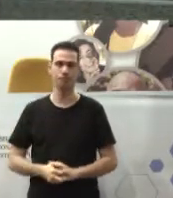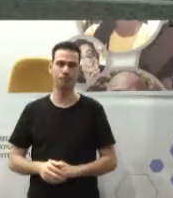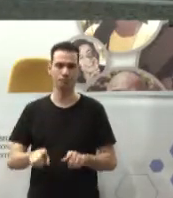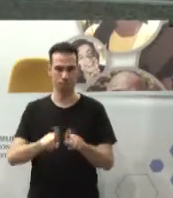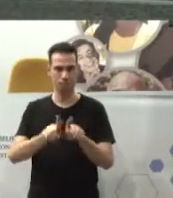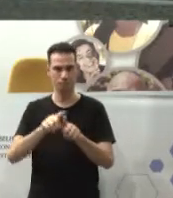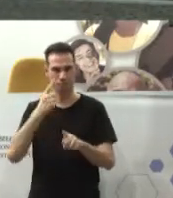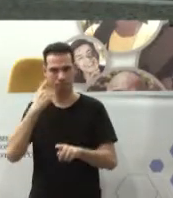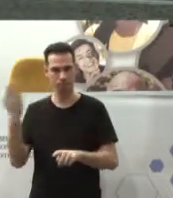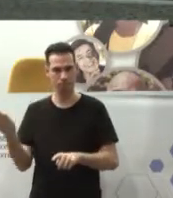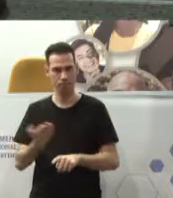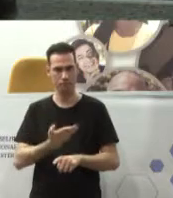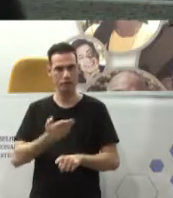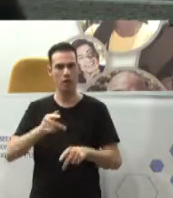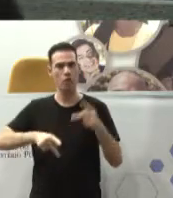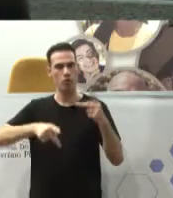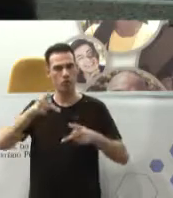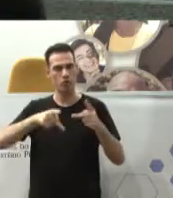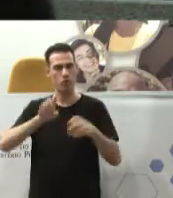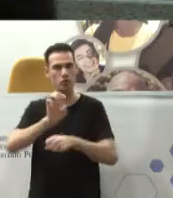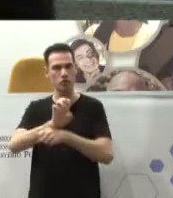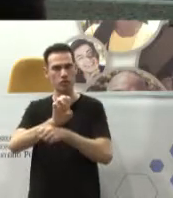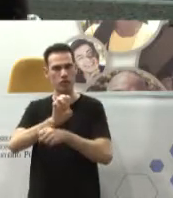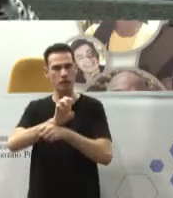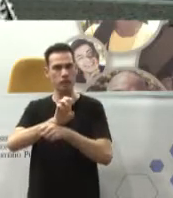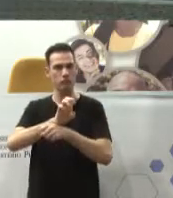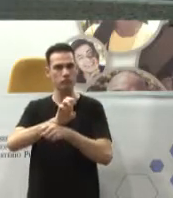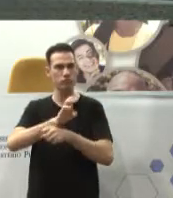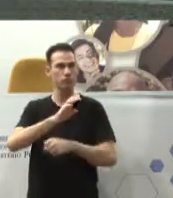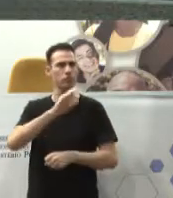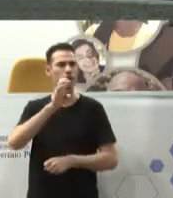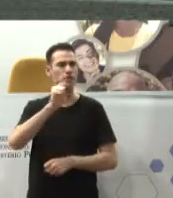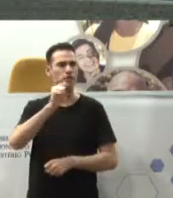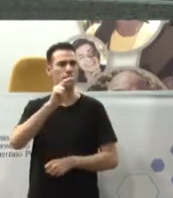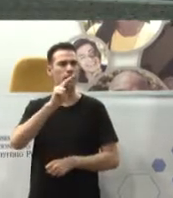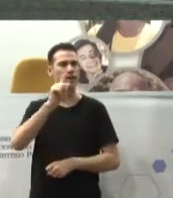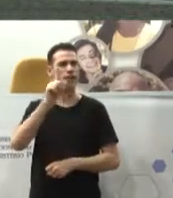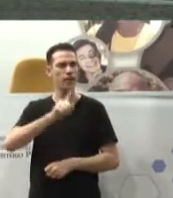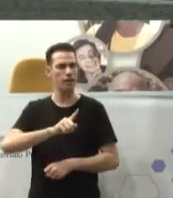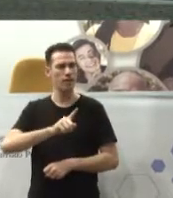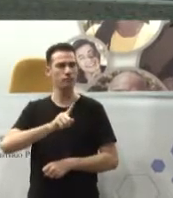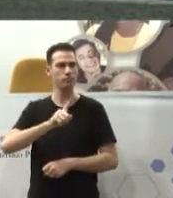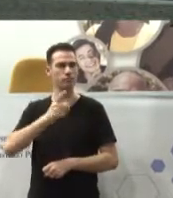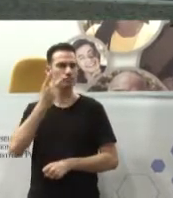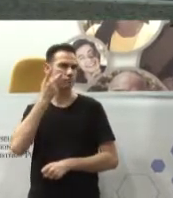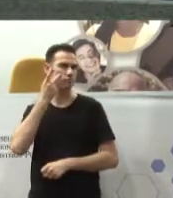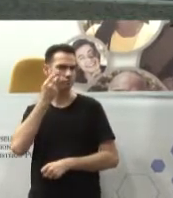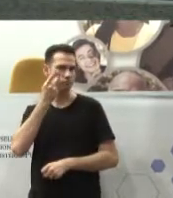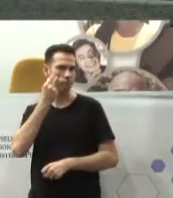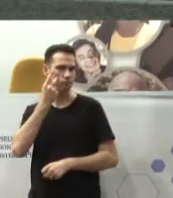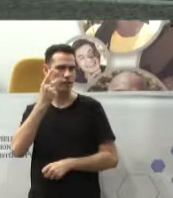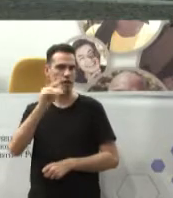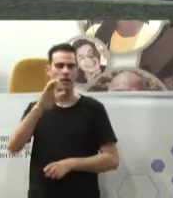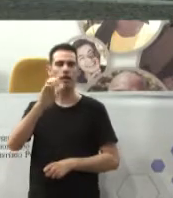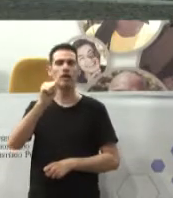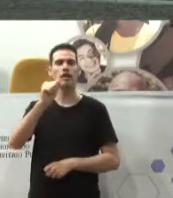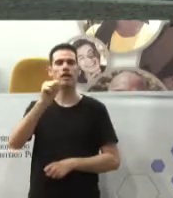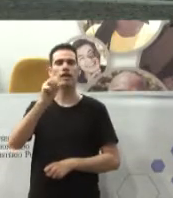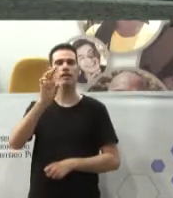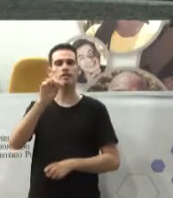Convidamos também a excelentíssima procuradora do Estado de Ceará, Lidiana Carla Braga Façanha Rocha.